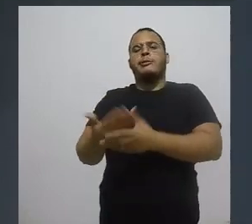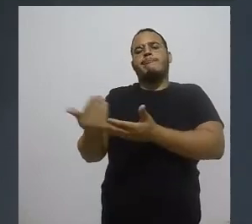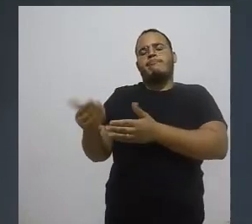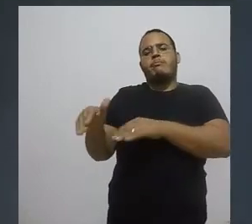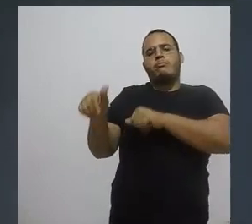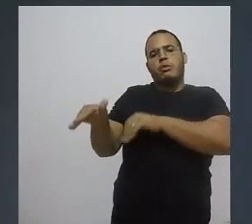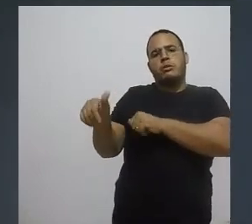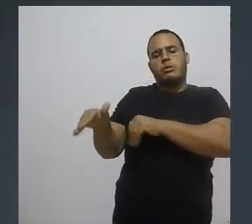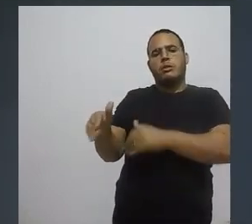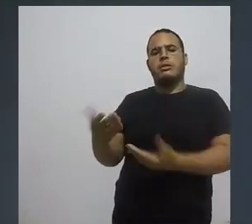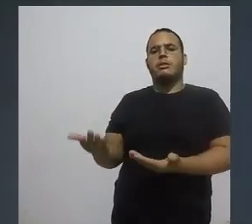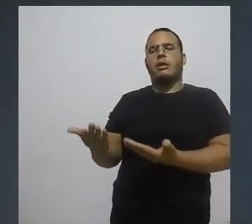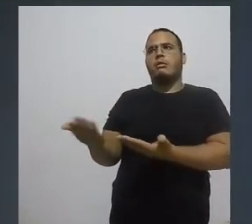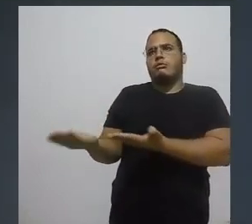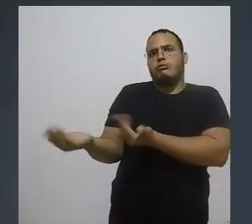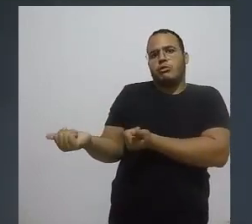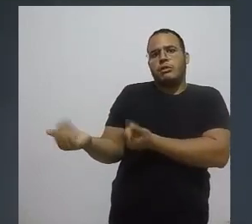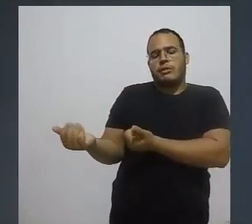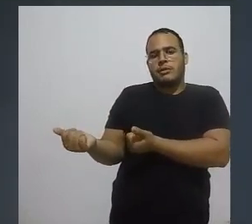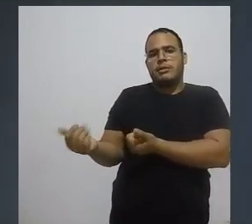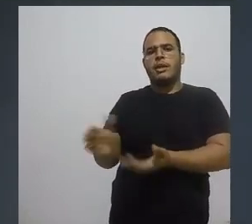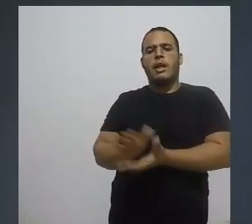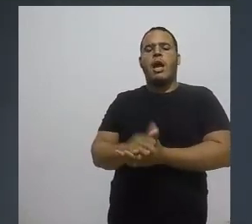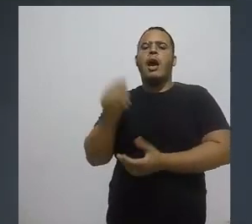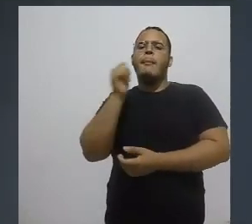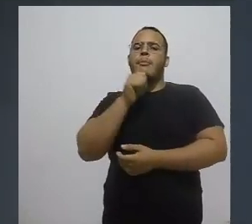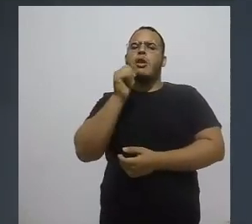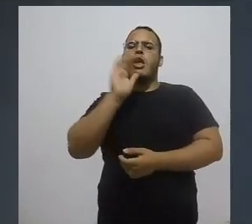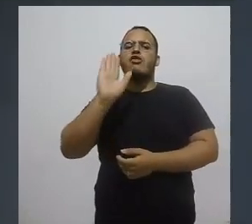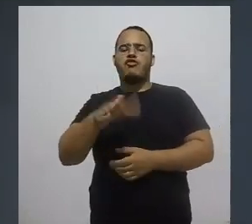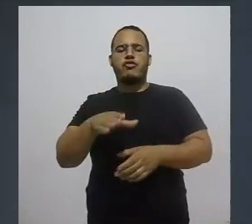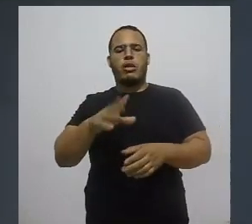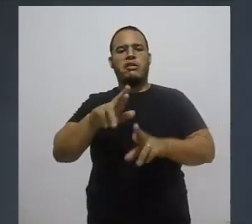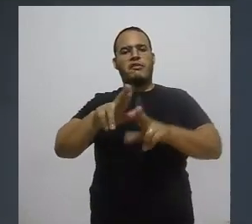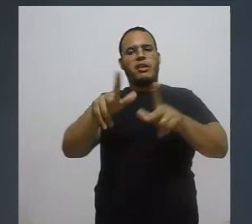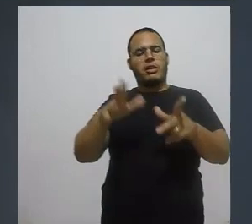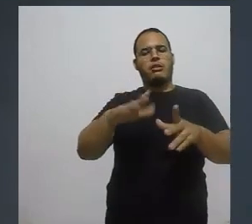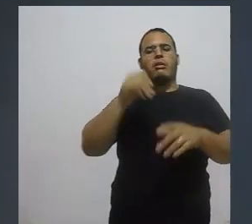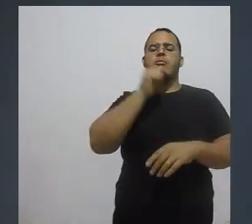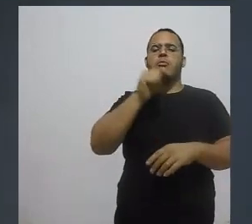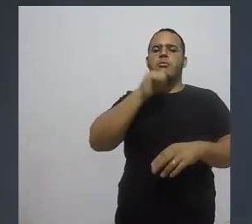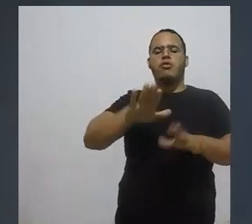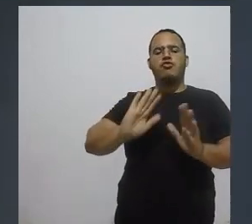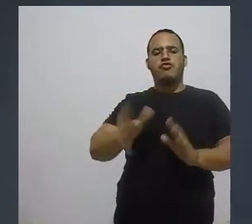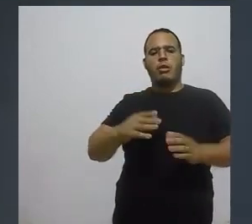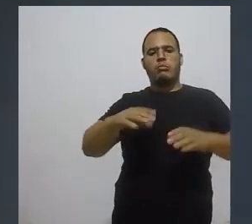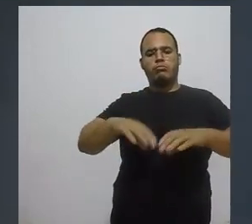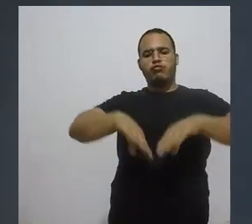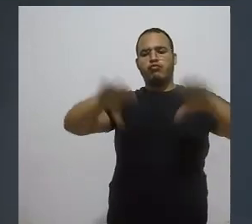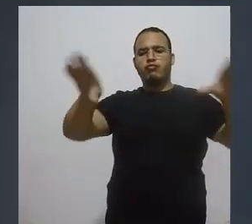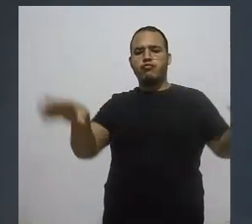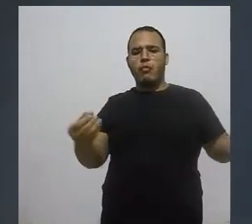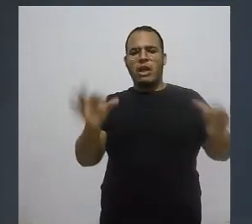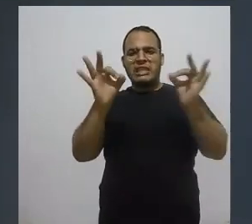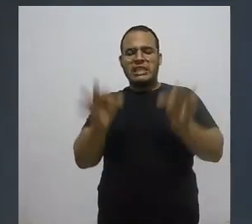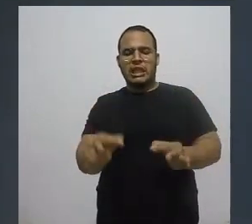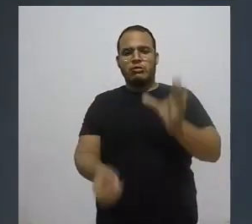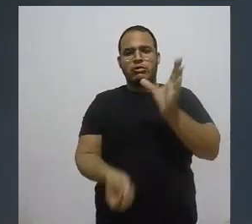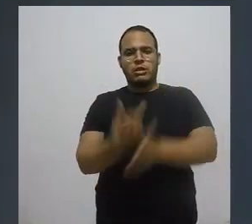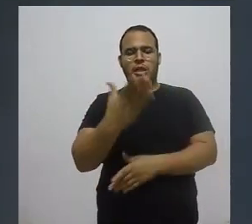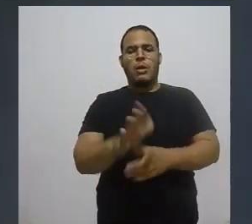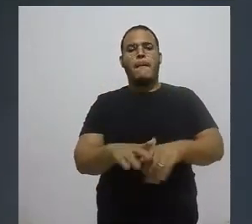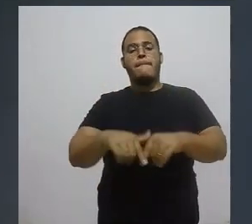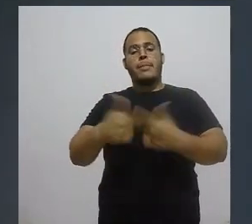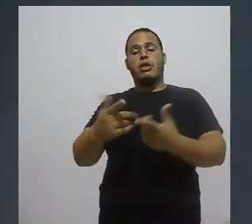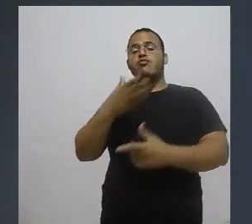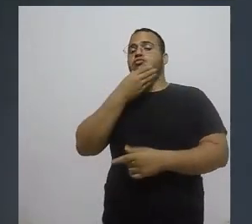Diferente da mulher. A mulher já nasce com o óvulo pronto e vai amadurecendo aos poucos. No caso do homem, não. Ele vai